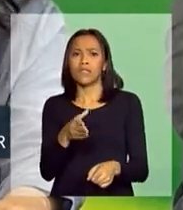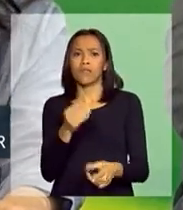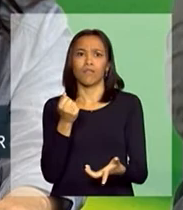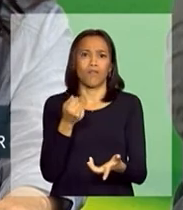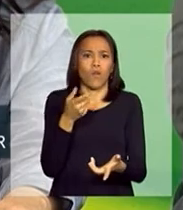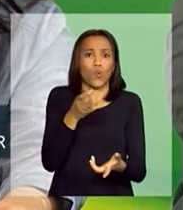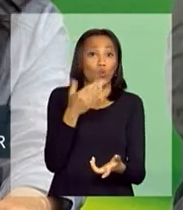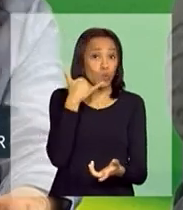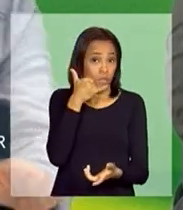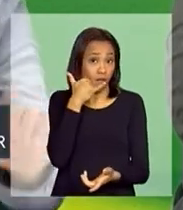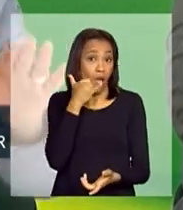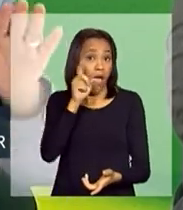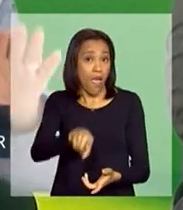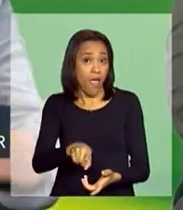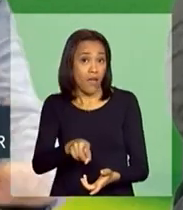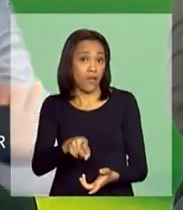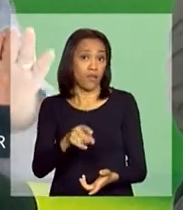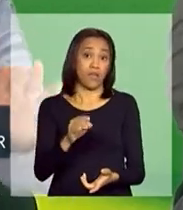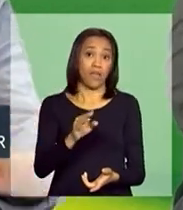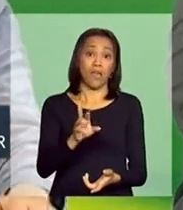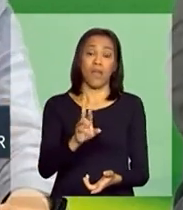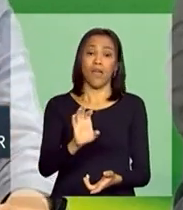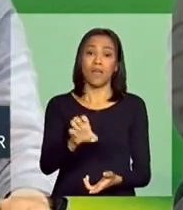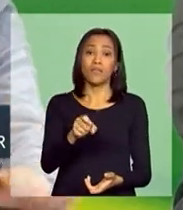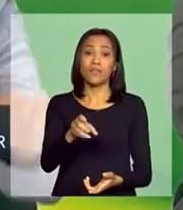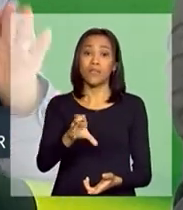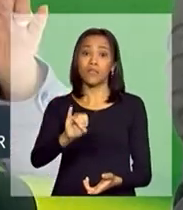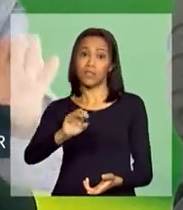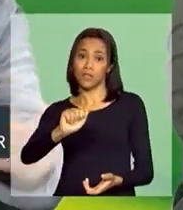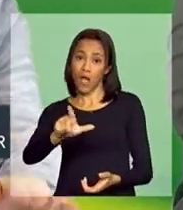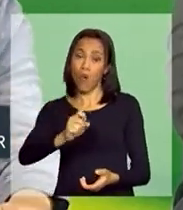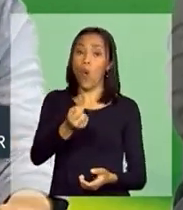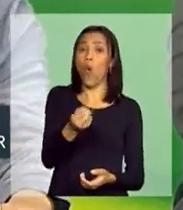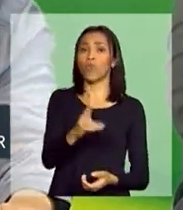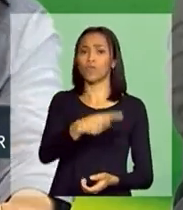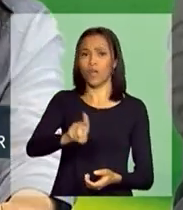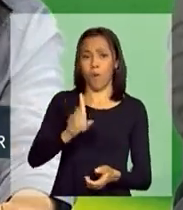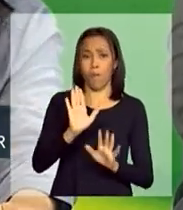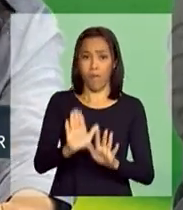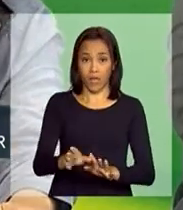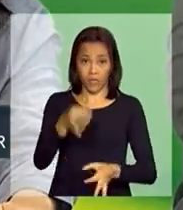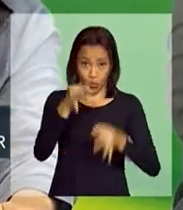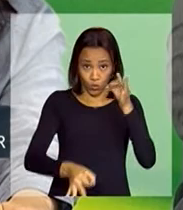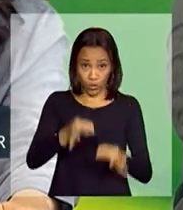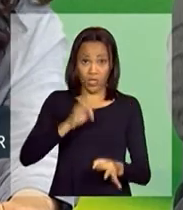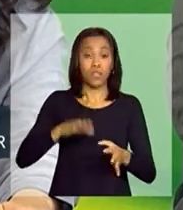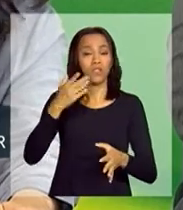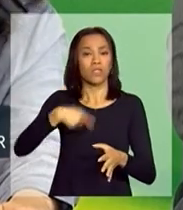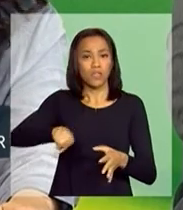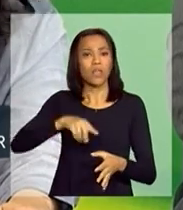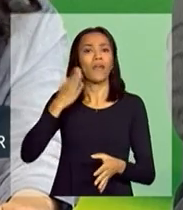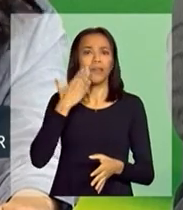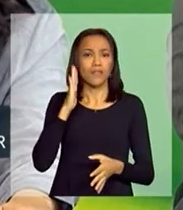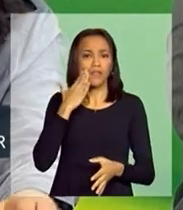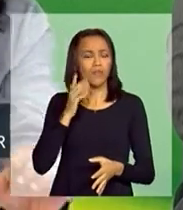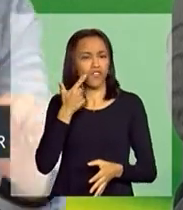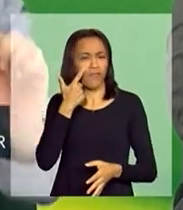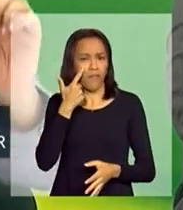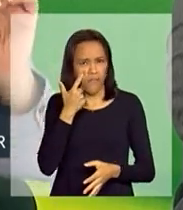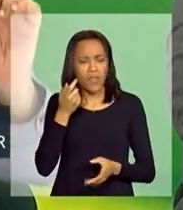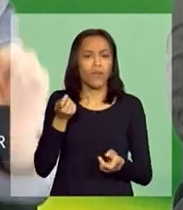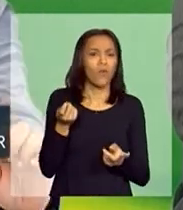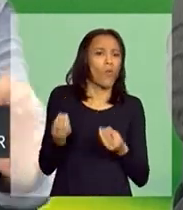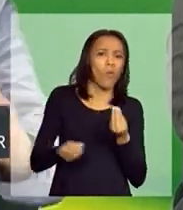é essencial a decisão judicial entendeu E é por isso que nós vamos mudar a questão